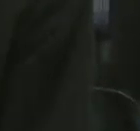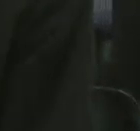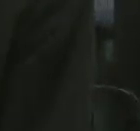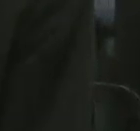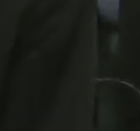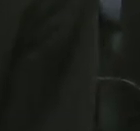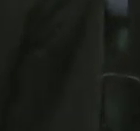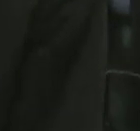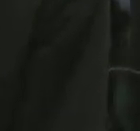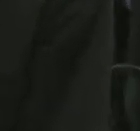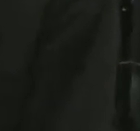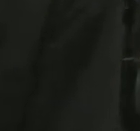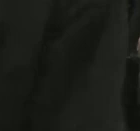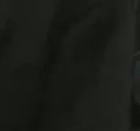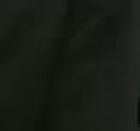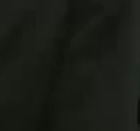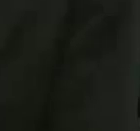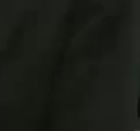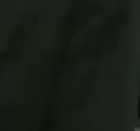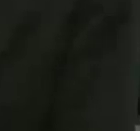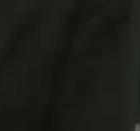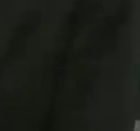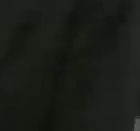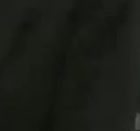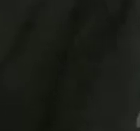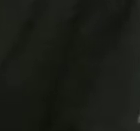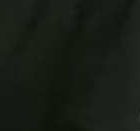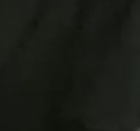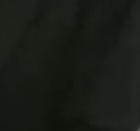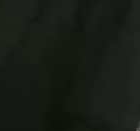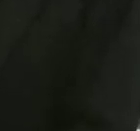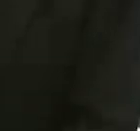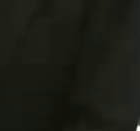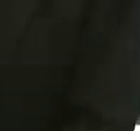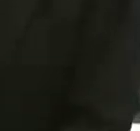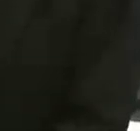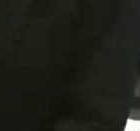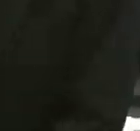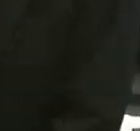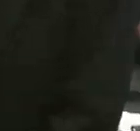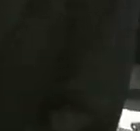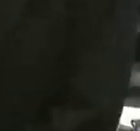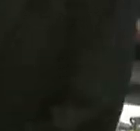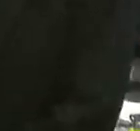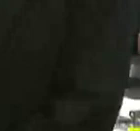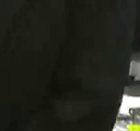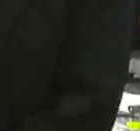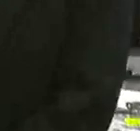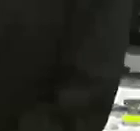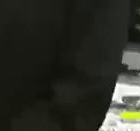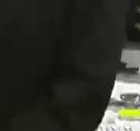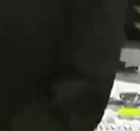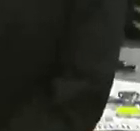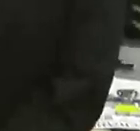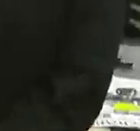na meu discurso de despedida, né, há um mês atrás, eu não era um vereador de missão cumprida, era um